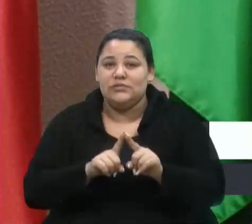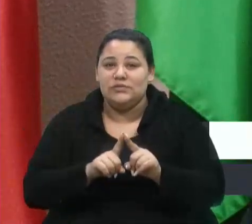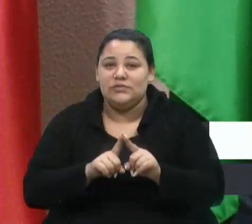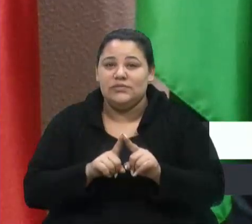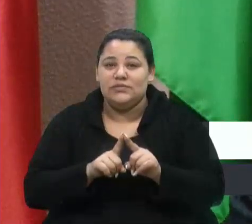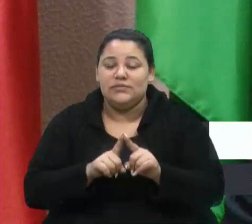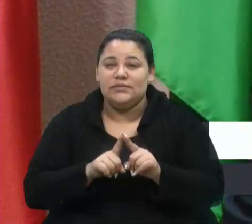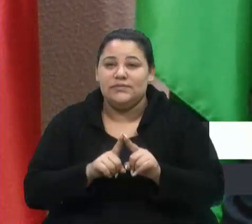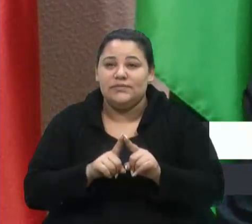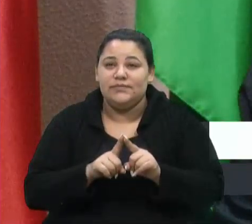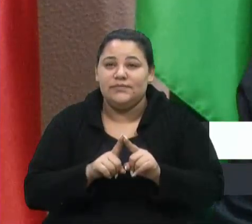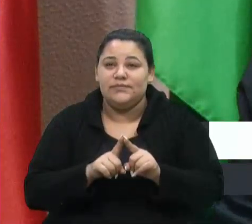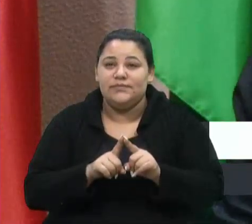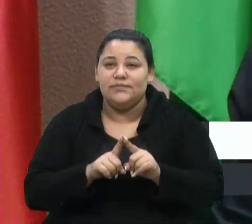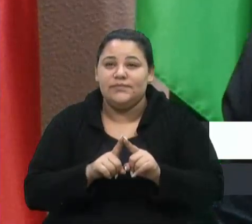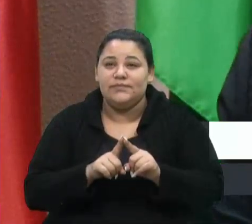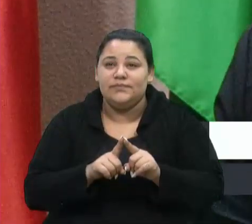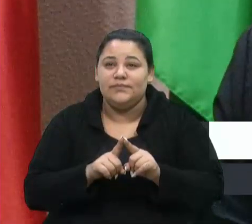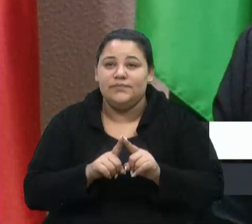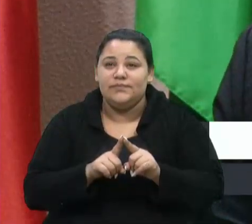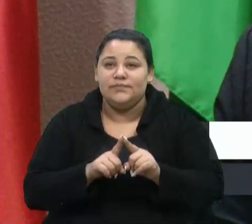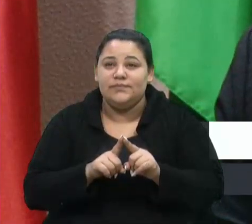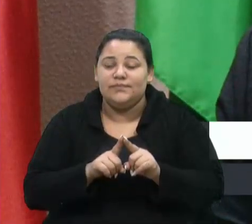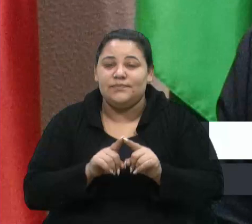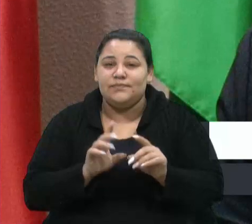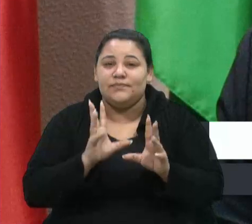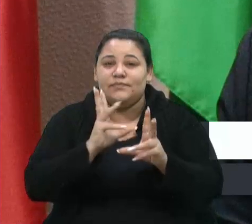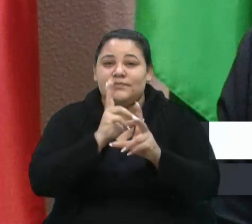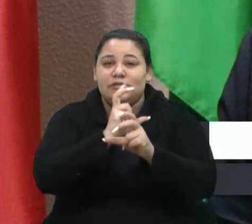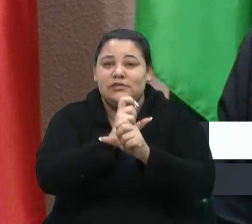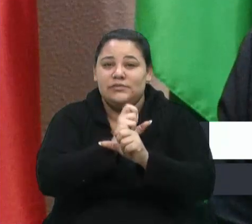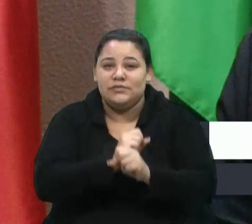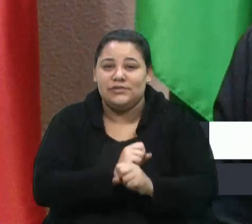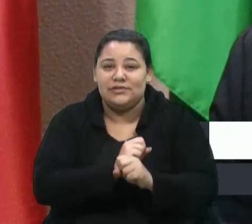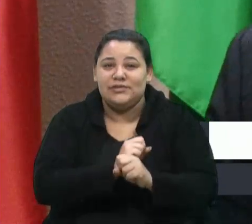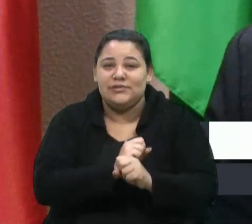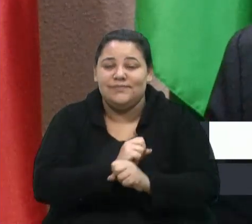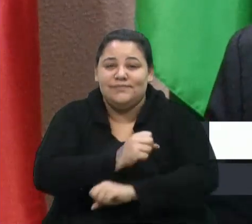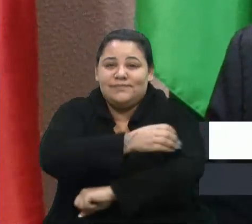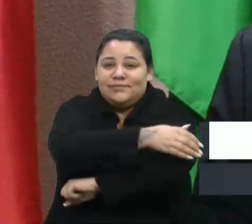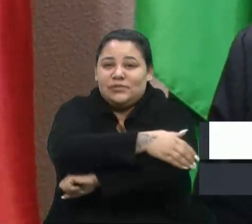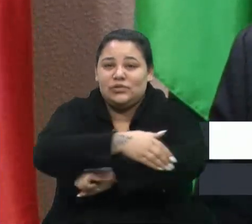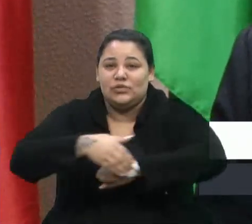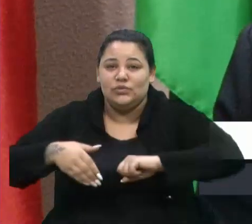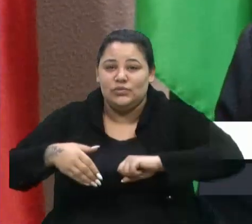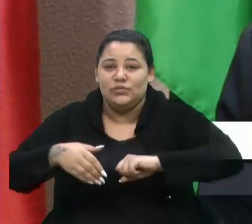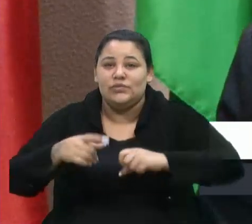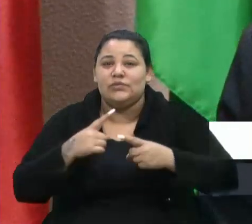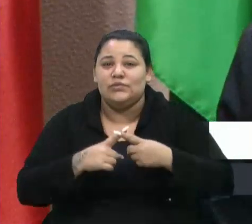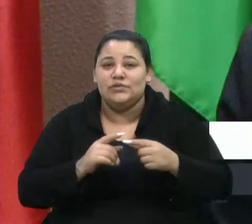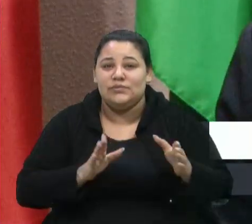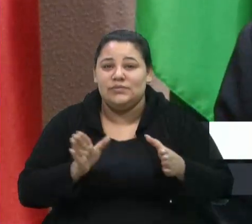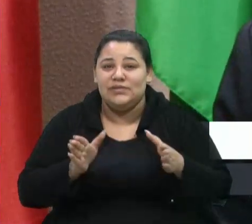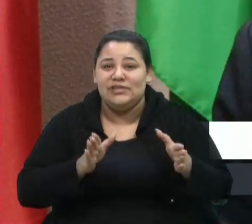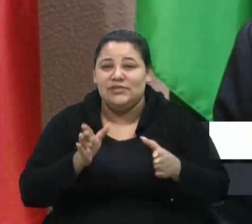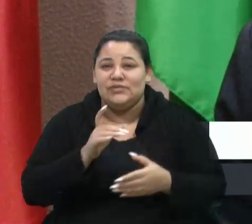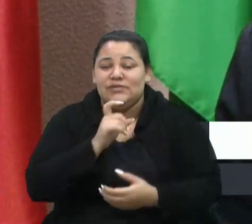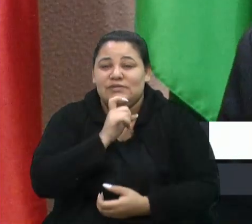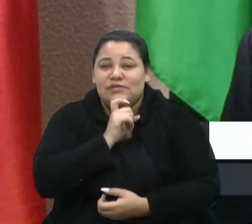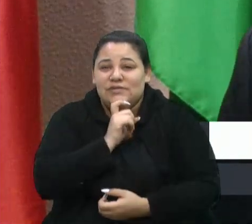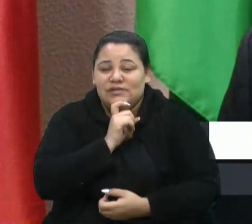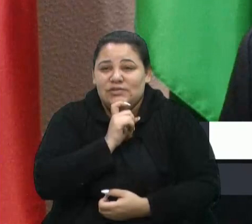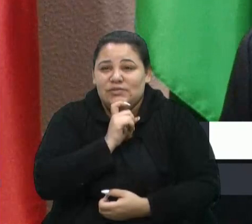com os animais de rua. Sabe que nesse período de inverno é muito frio